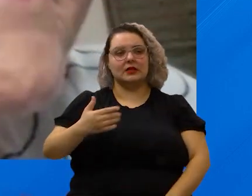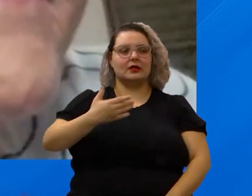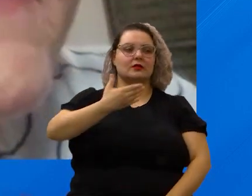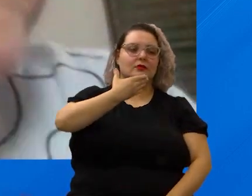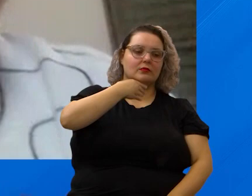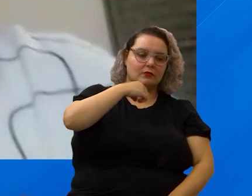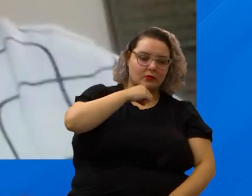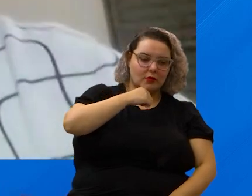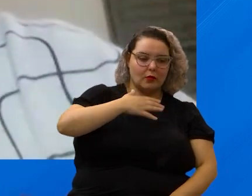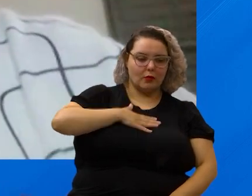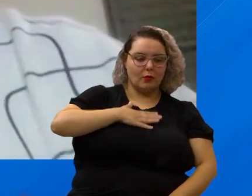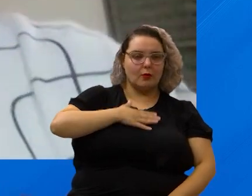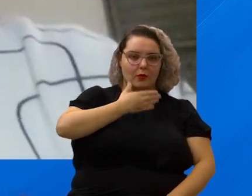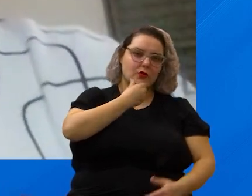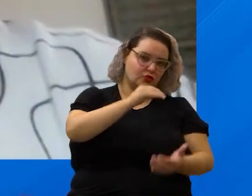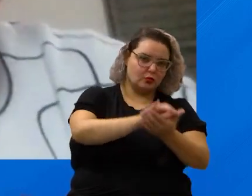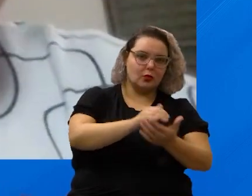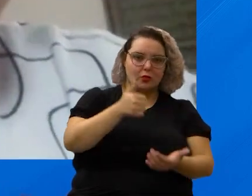presença, né?